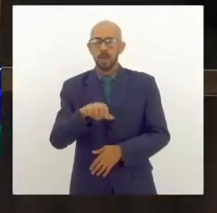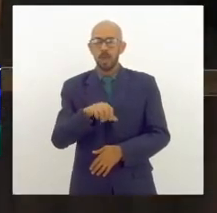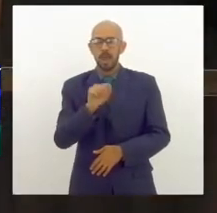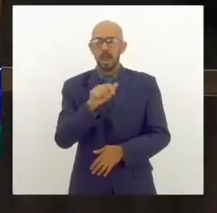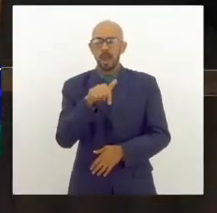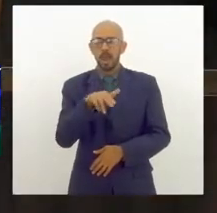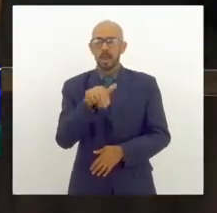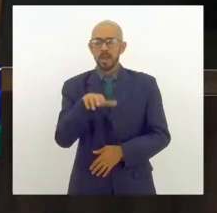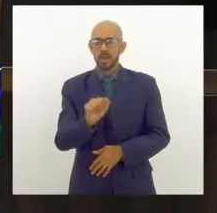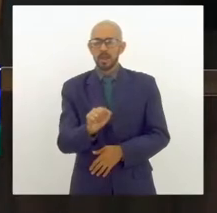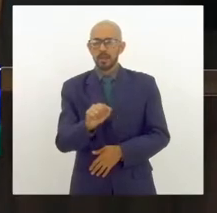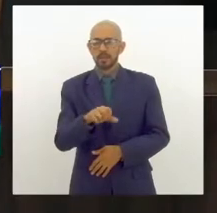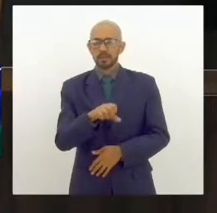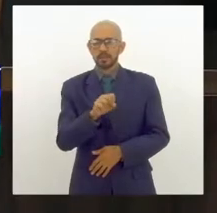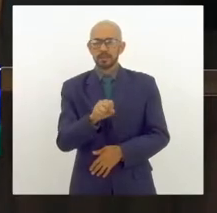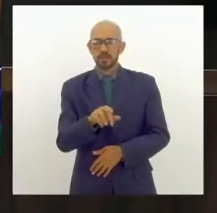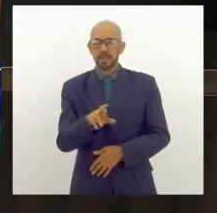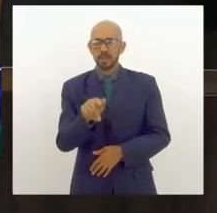Lobach,